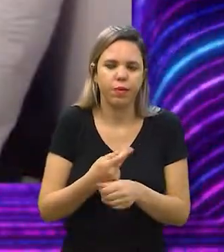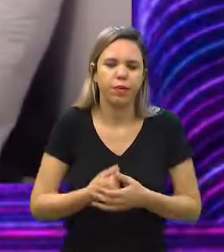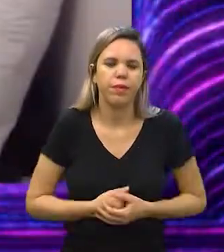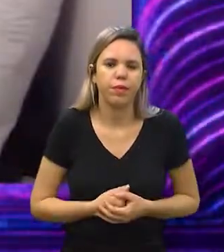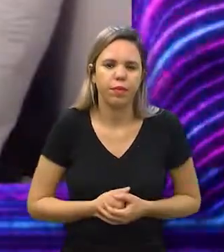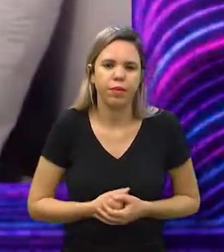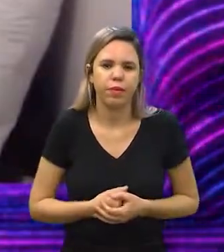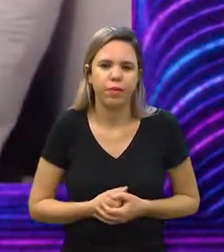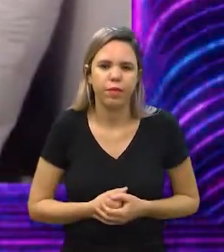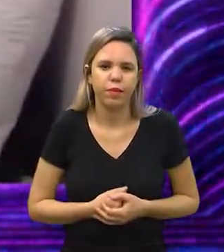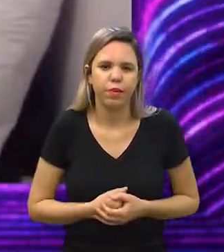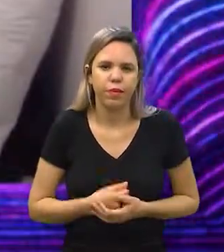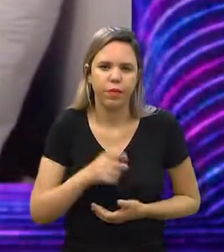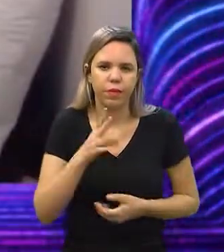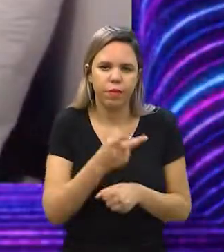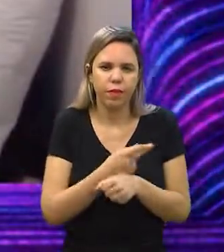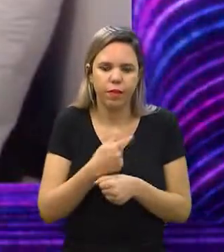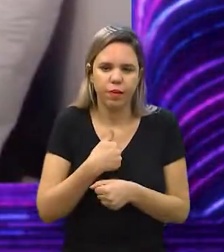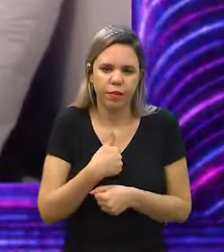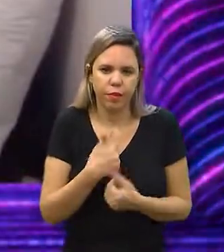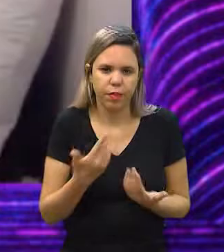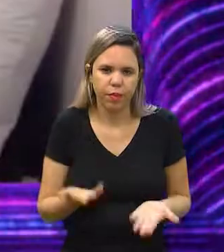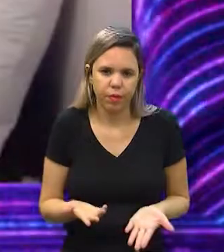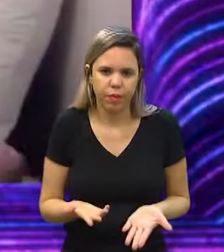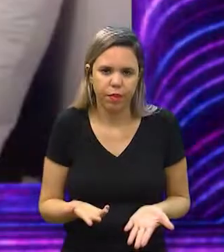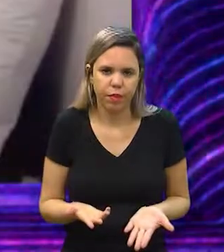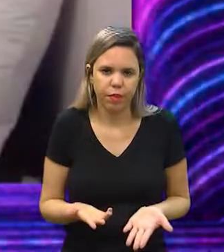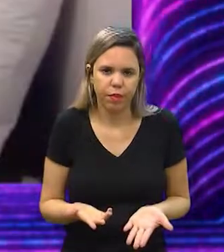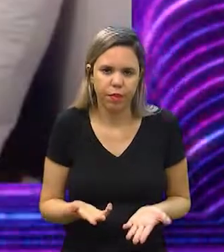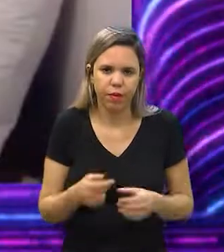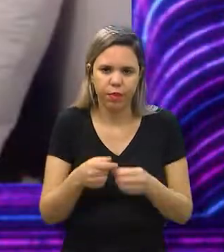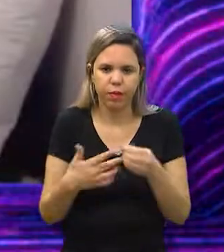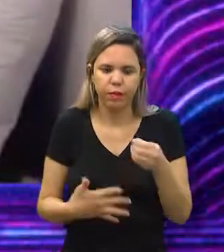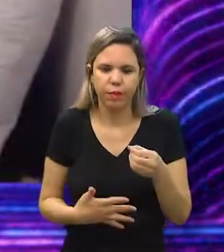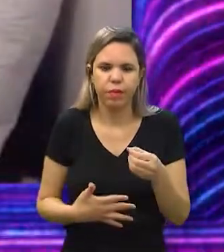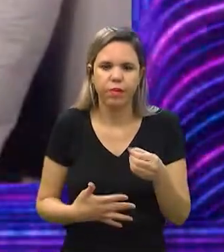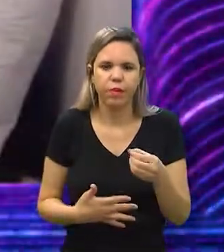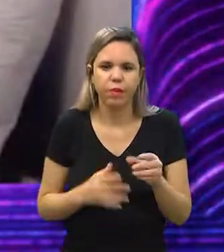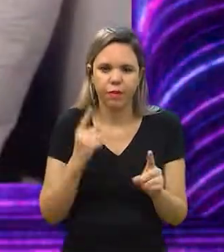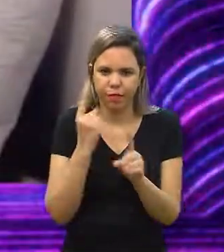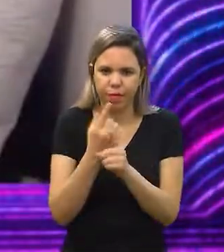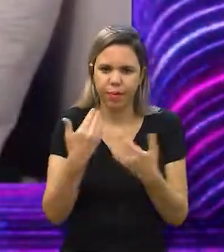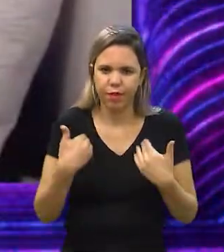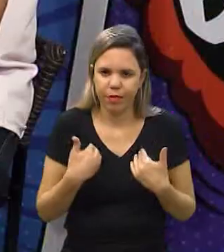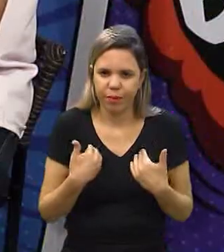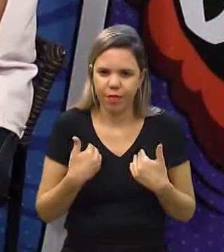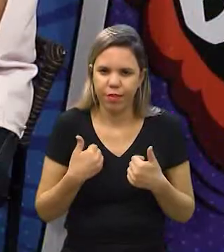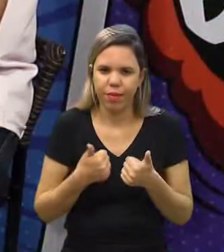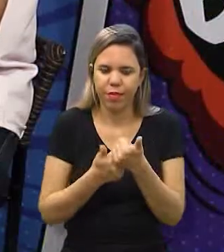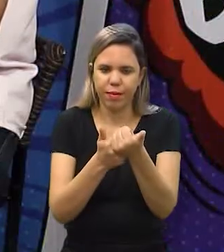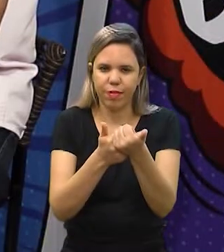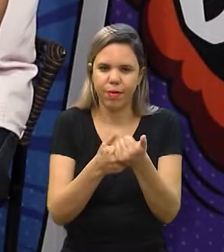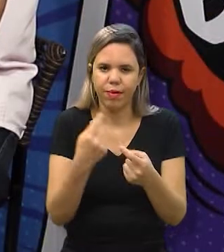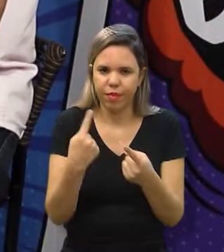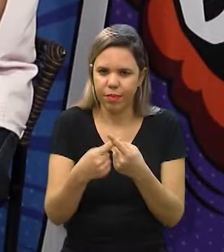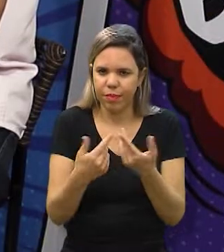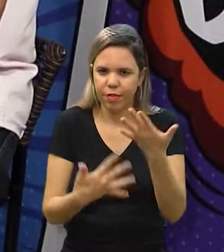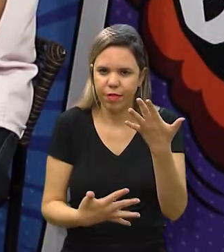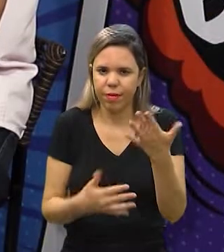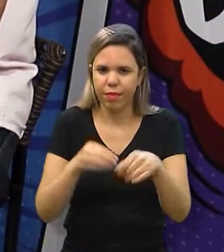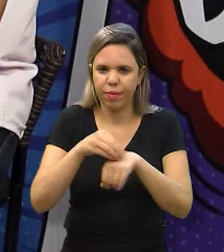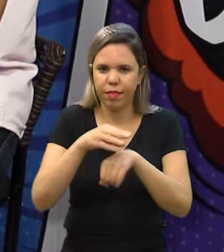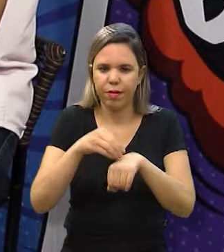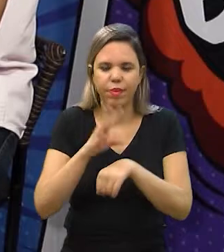Rê Dembogurski. É só me procurar como Rê Dembogurski ou Virkadás no Google, vocês vão me achar. Me segue, gente, porque eu